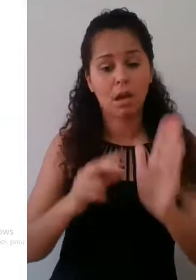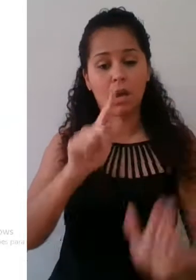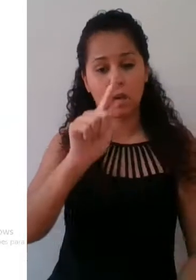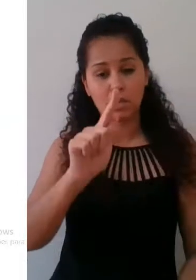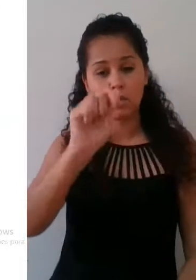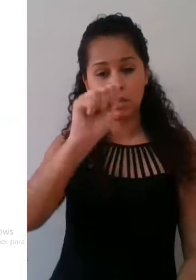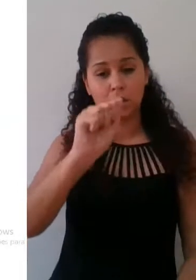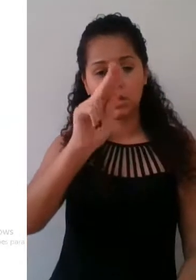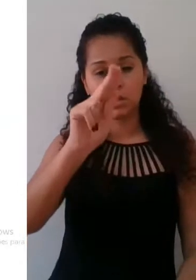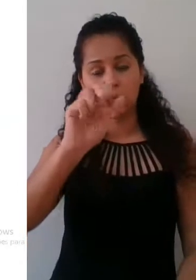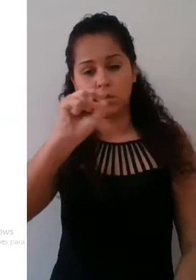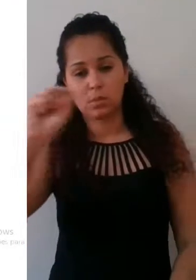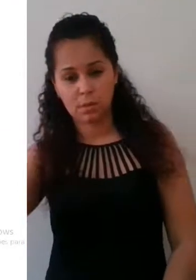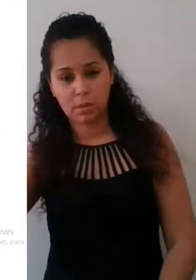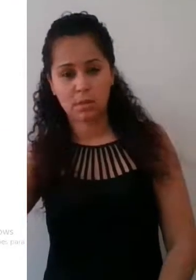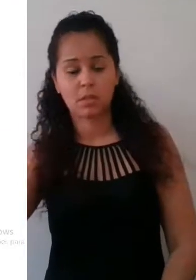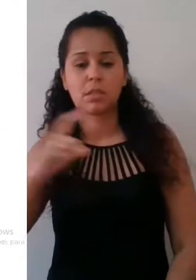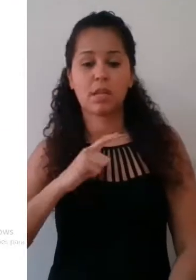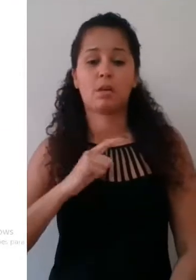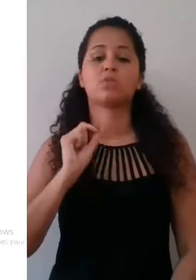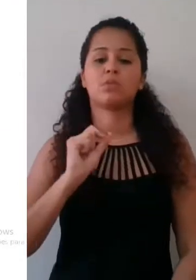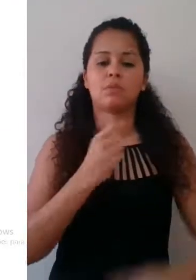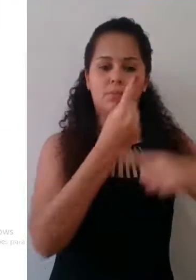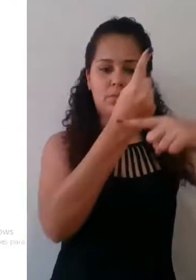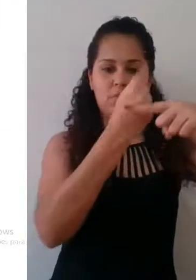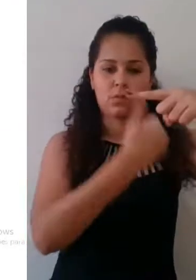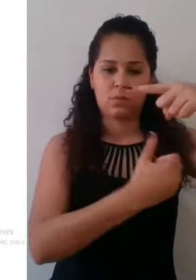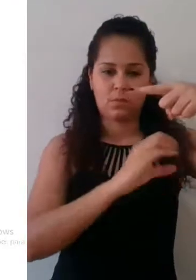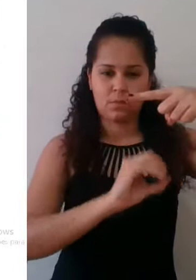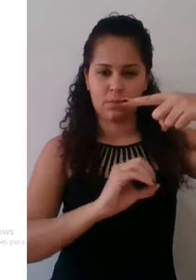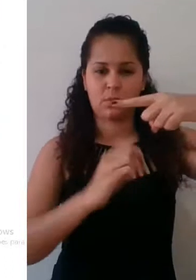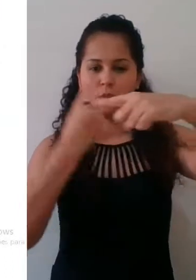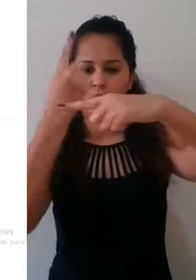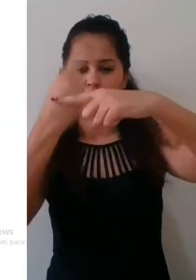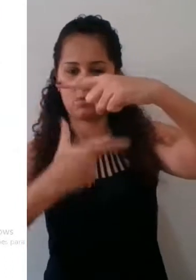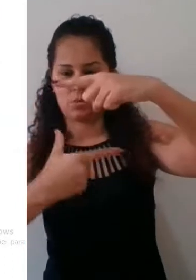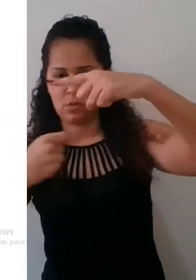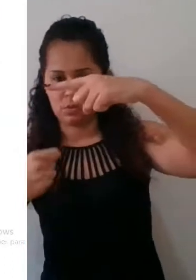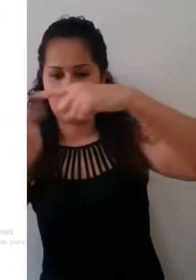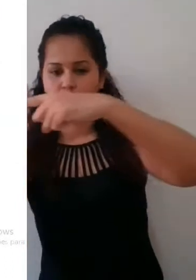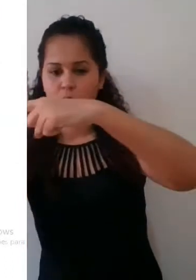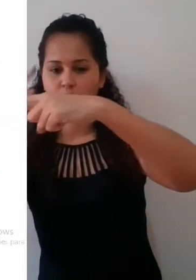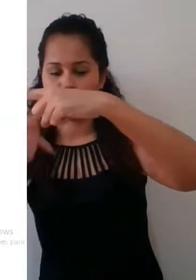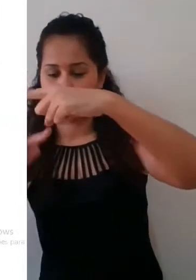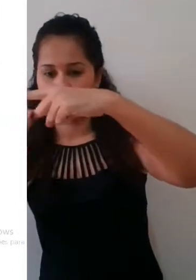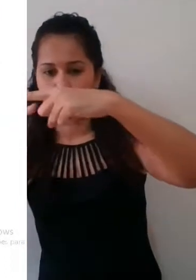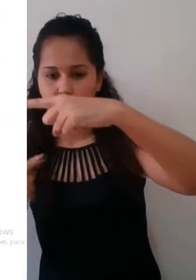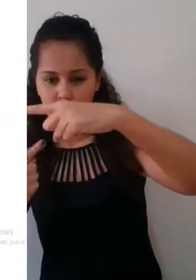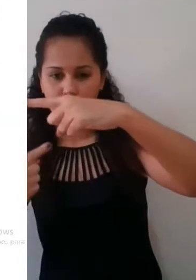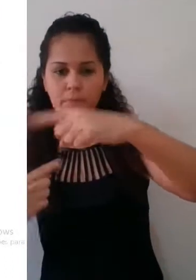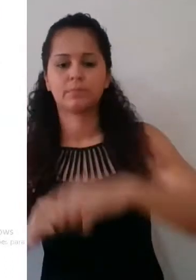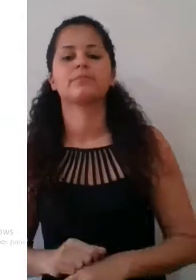sobre P', a gente tem 1 sobre 10, 1 sobre 20, 1 sobre P'. Então, a gente